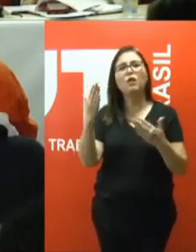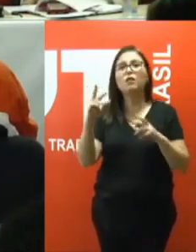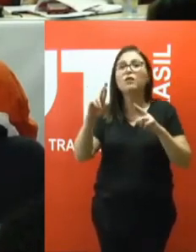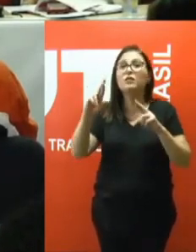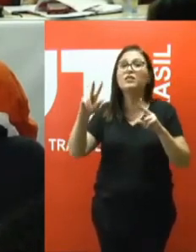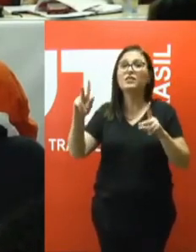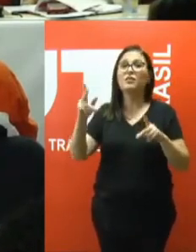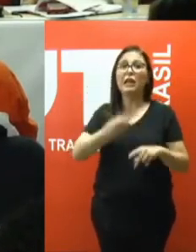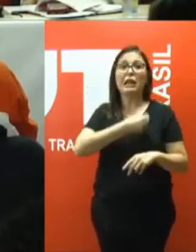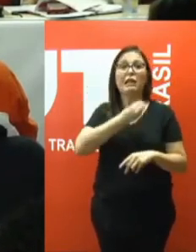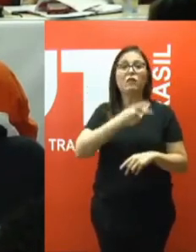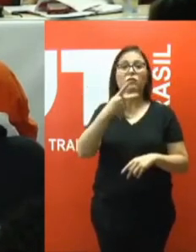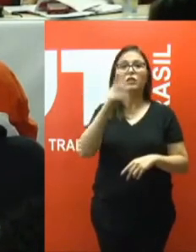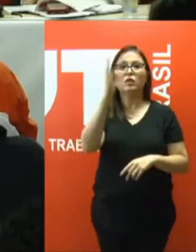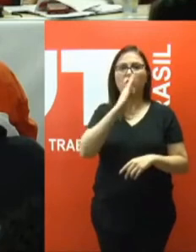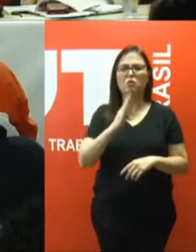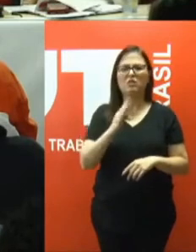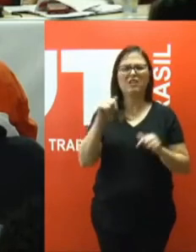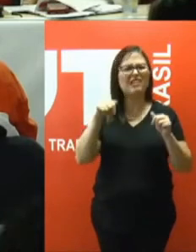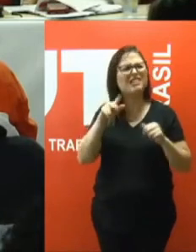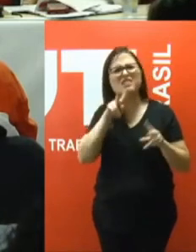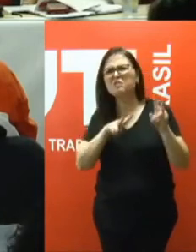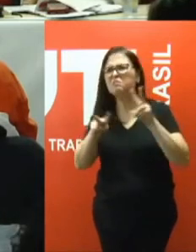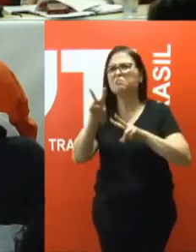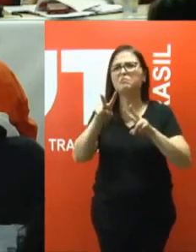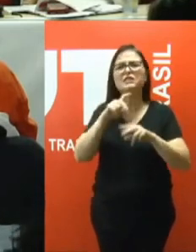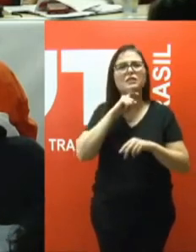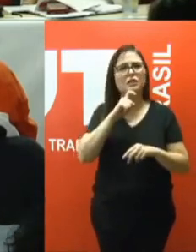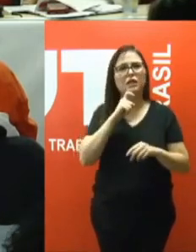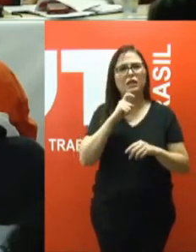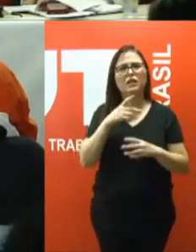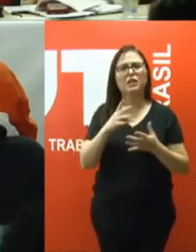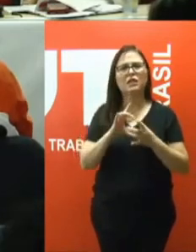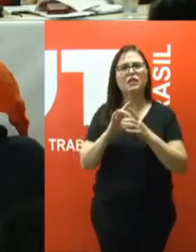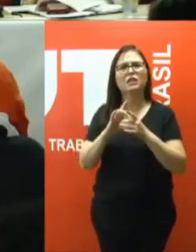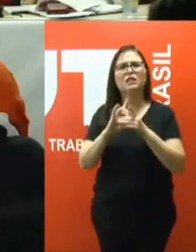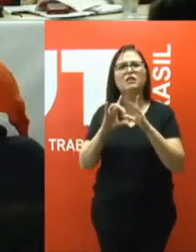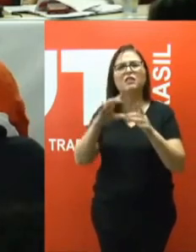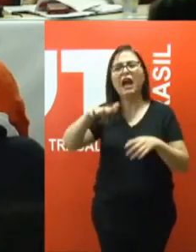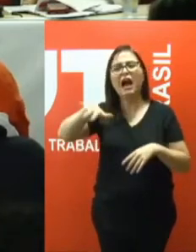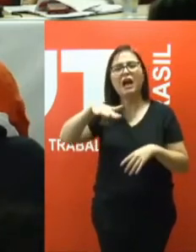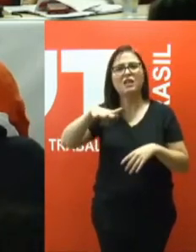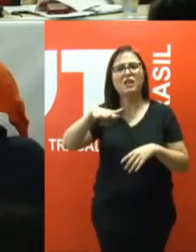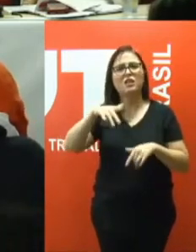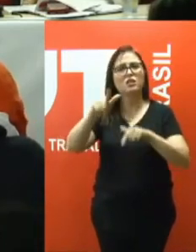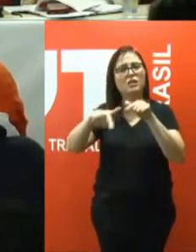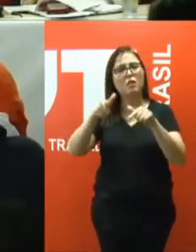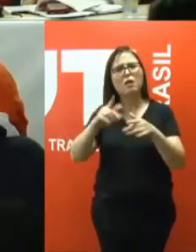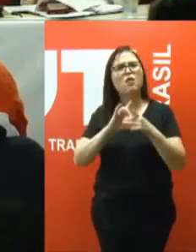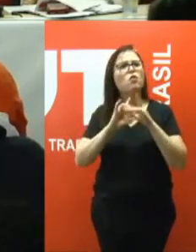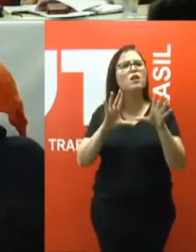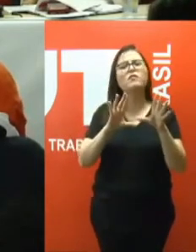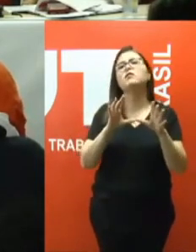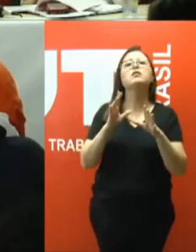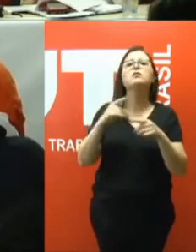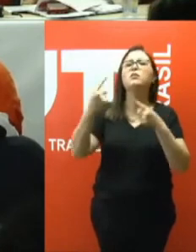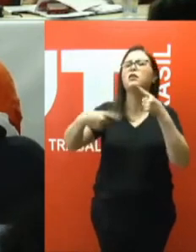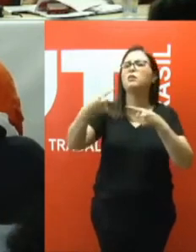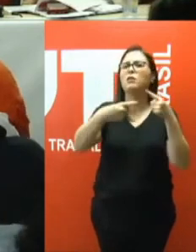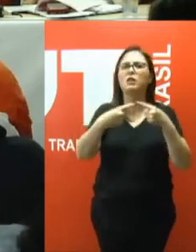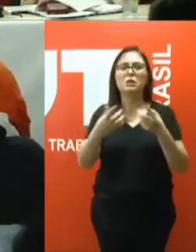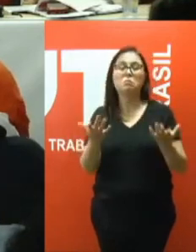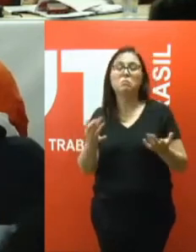né? Aqui eu não vejo nenhum setor disposto a conversar sobre esse tema. Né? A não ser que tenha grandes mudanças, né? Se o senhor ganhar a eleição, pode